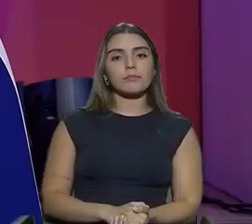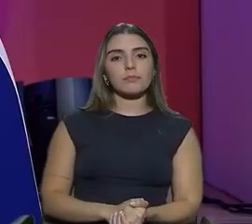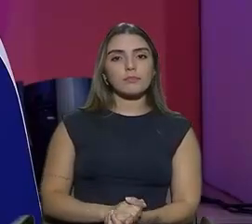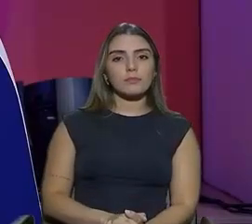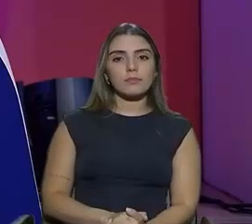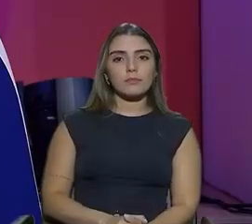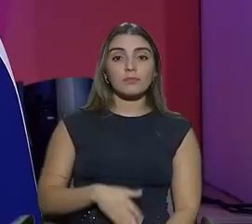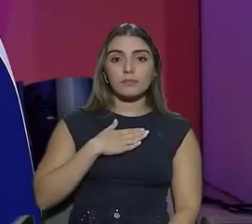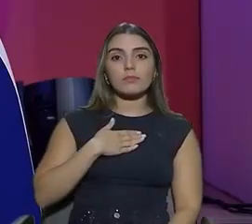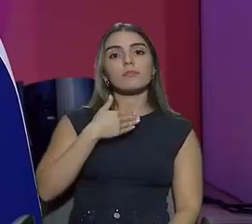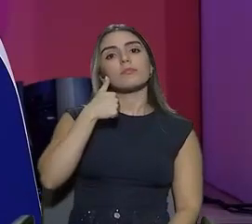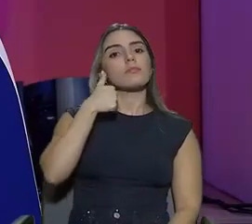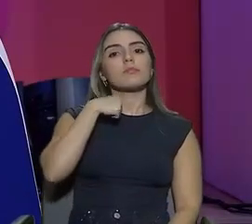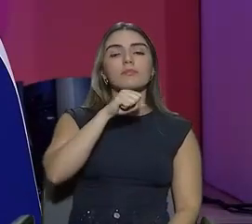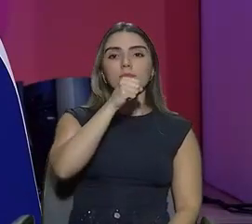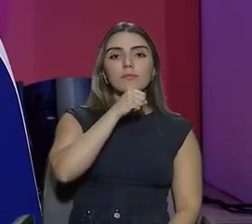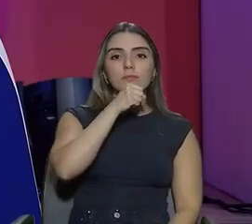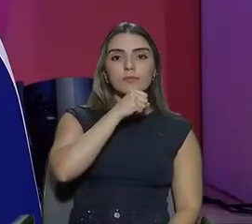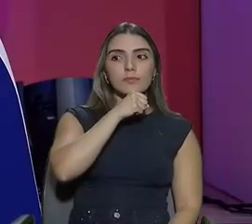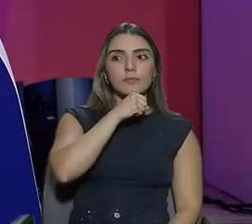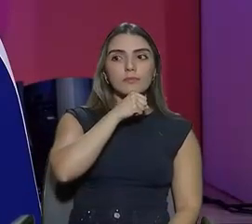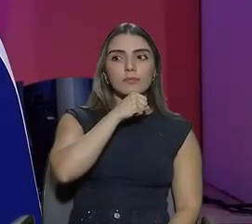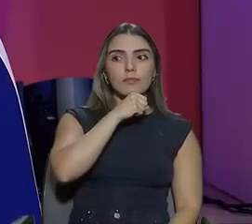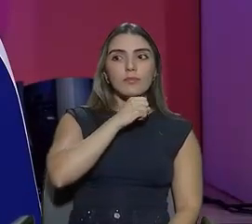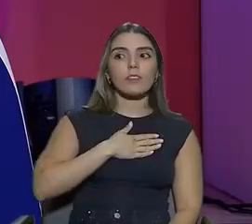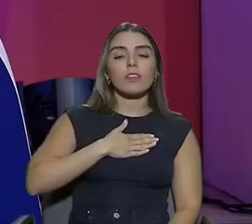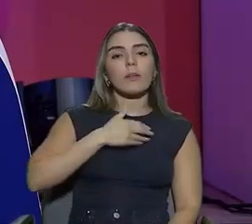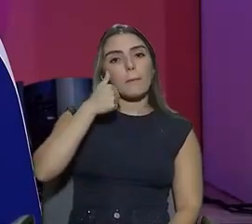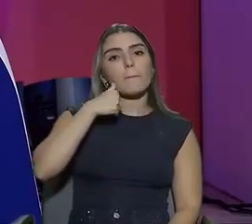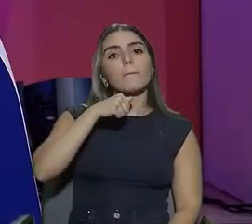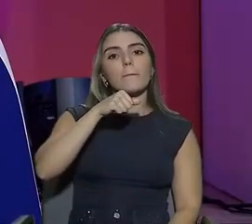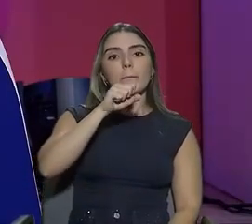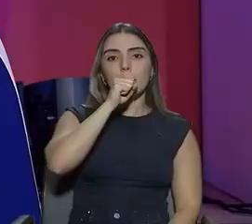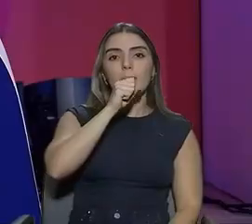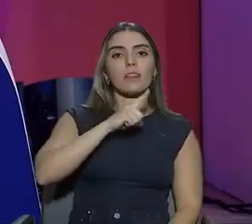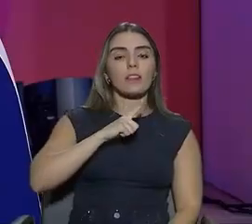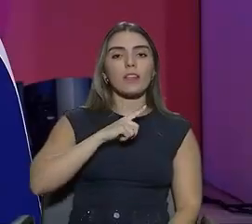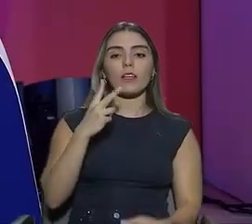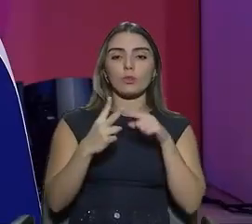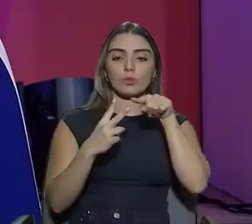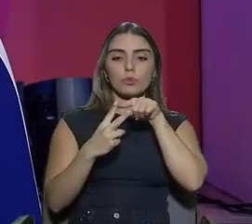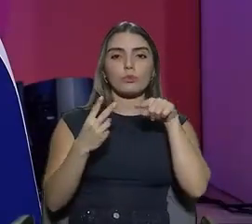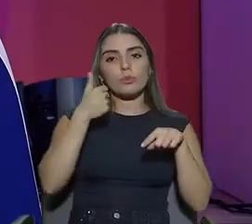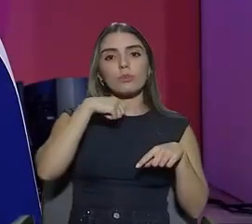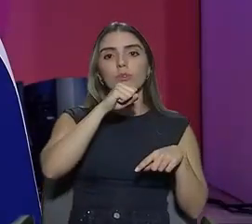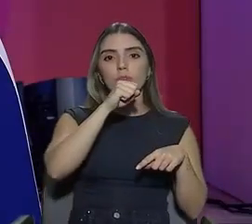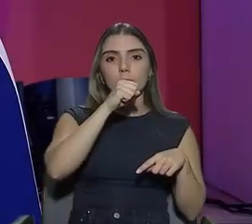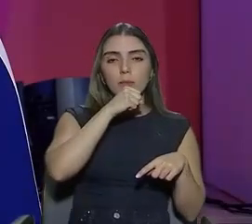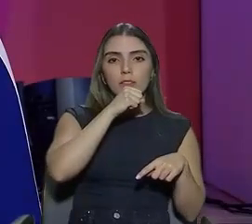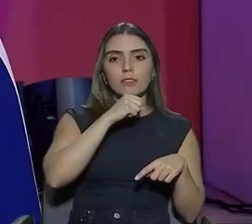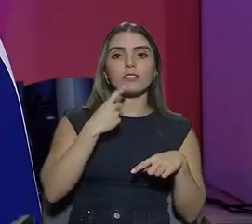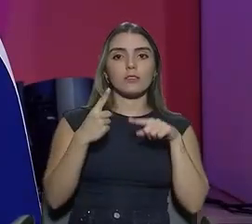Mas minha avó, né, minha mãe tem 2 mães, uma biológica que já se encantou